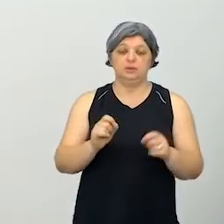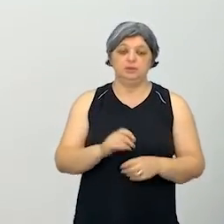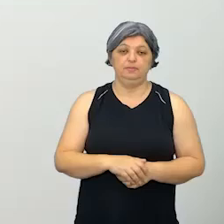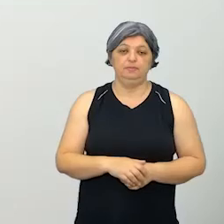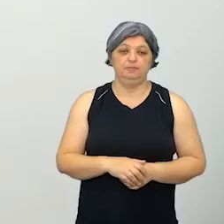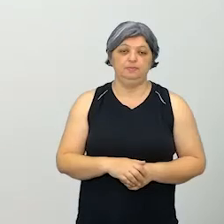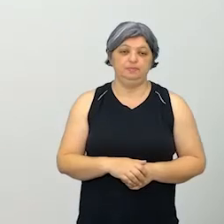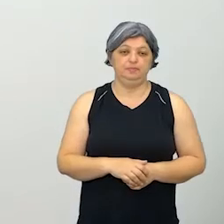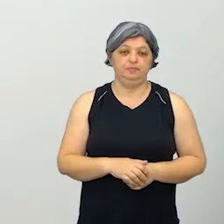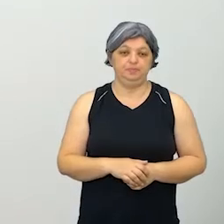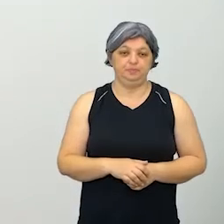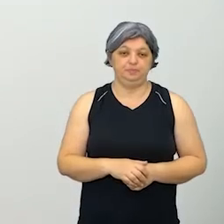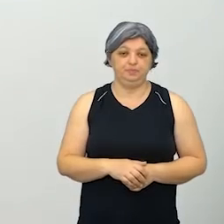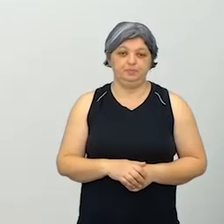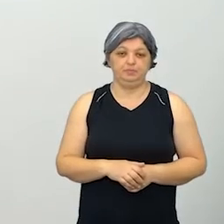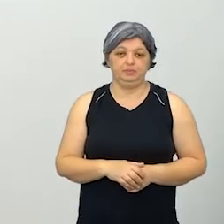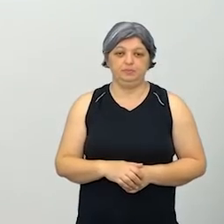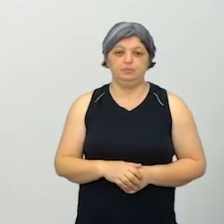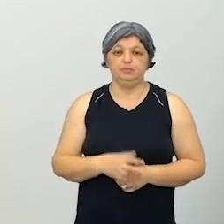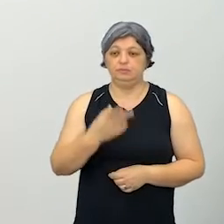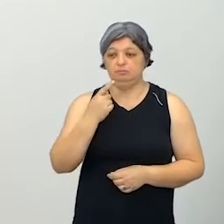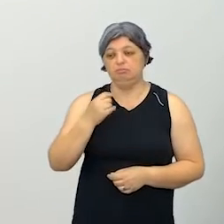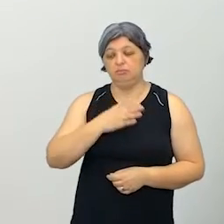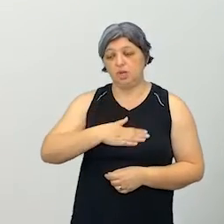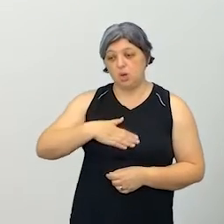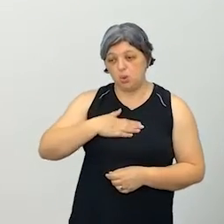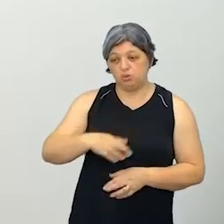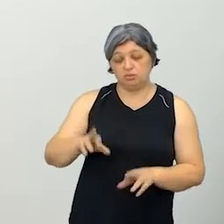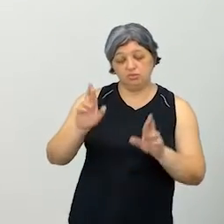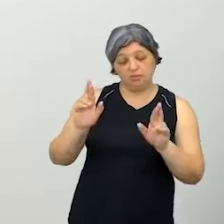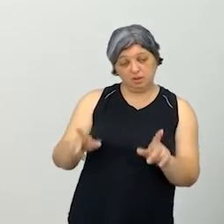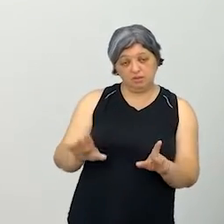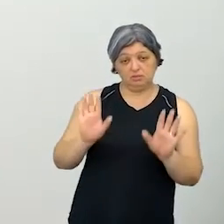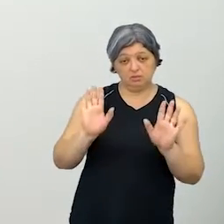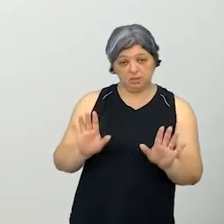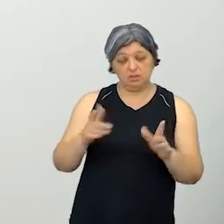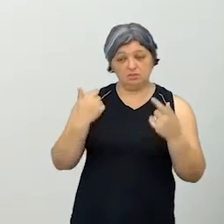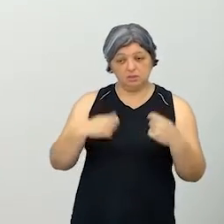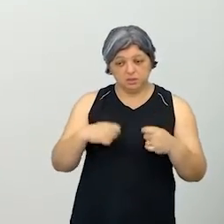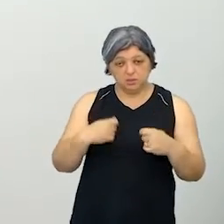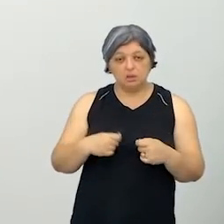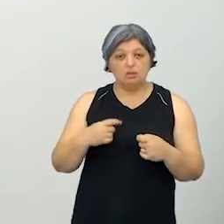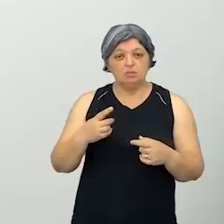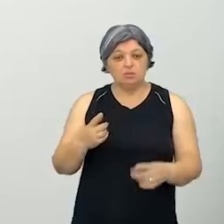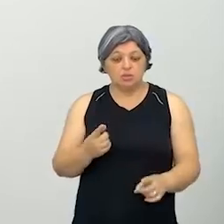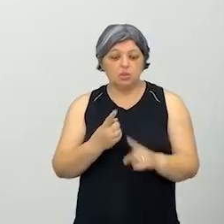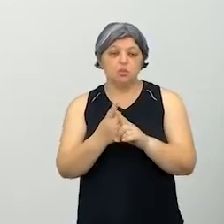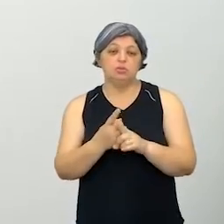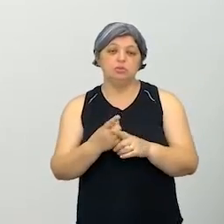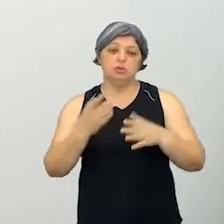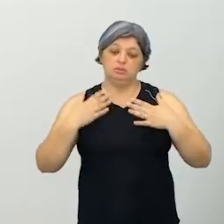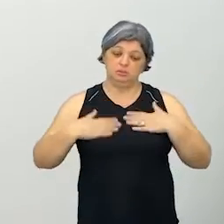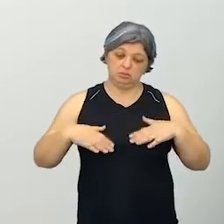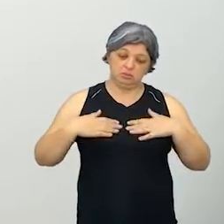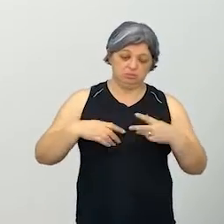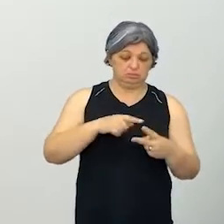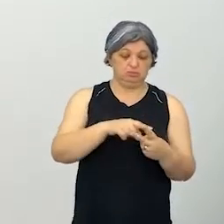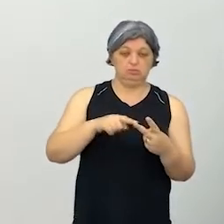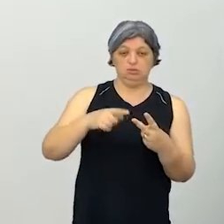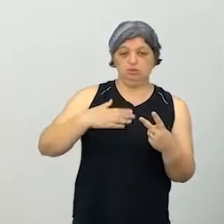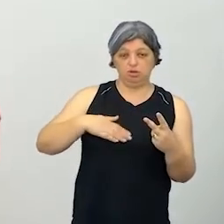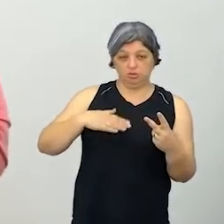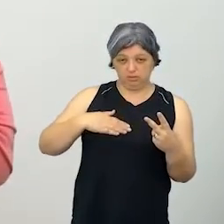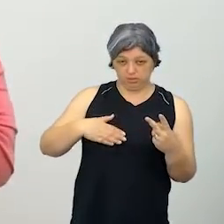professora Fabiana Santos, temos gostos diferentes, precisamos encontrar algo que agrade os dois.